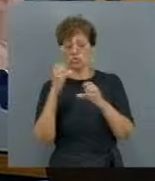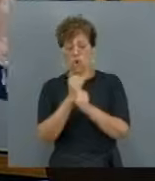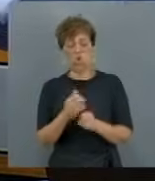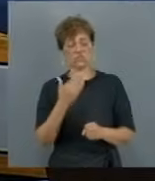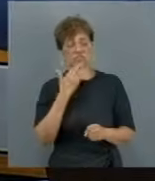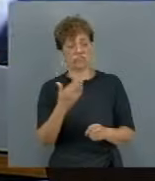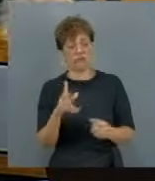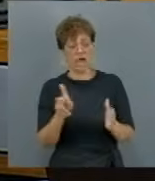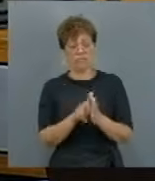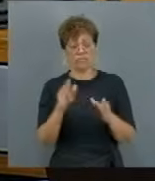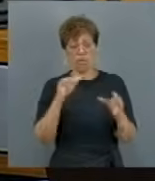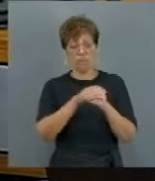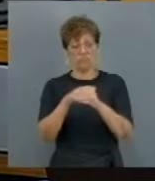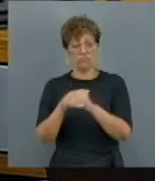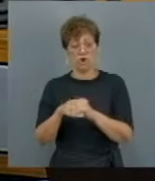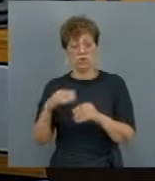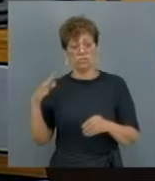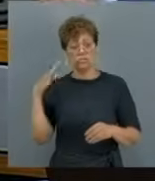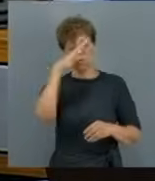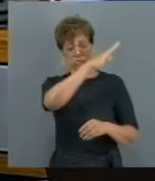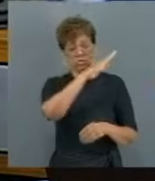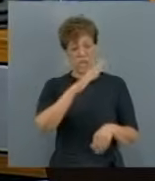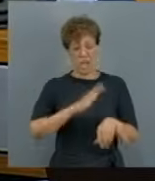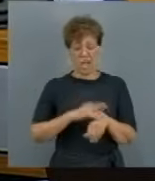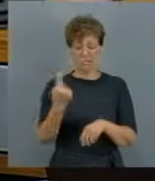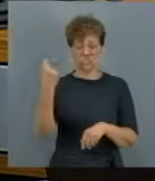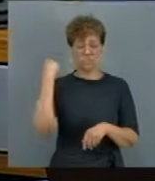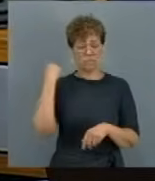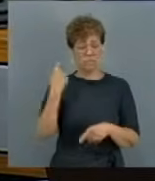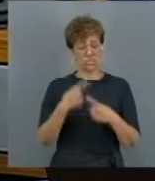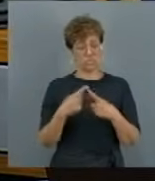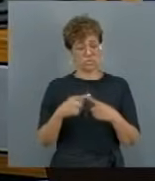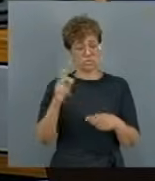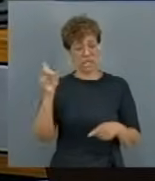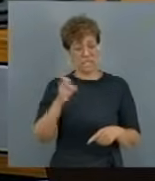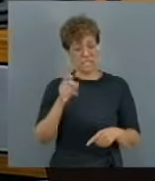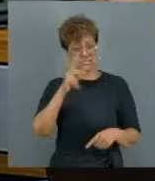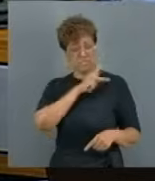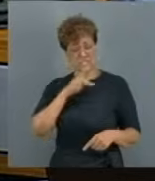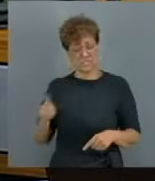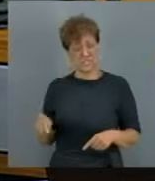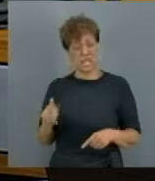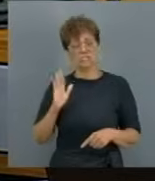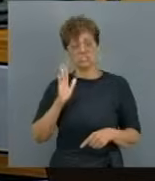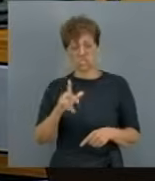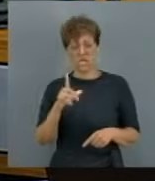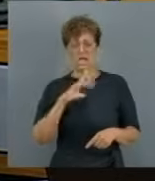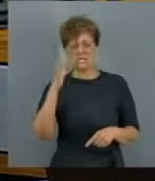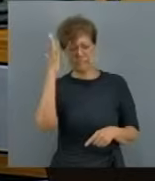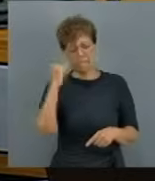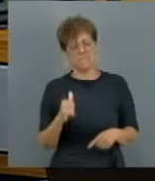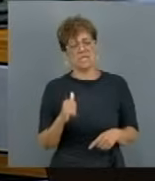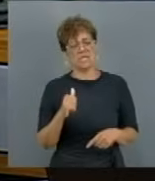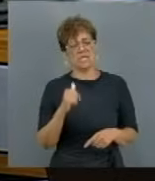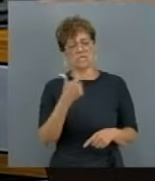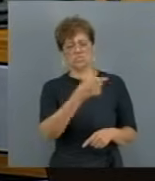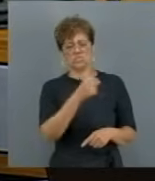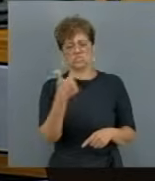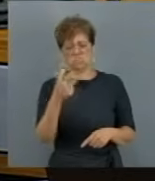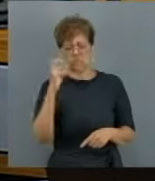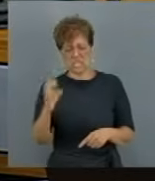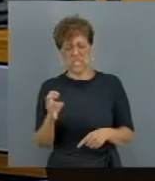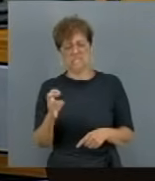presidente Bolsonaro na época. Então, o presidente Bolsonaro já sabia em 2015 que ia ser presidente da República. Já sabia